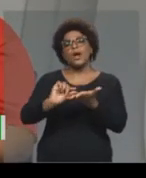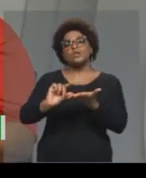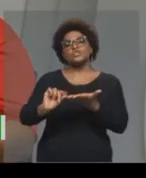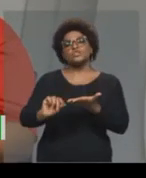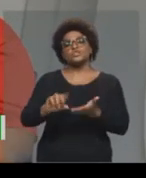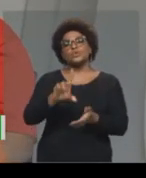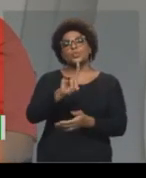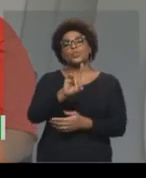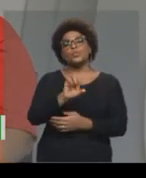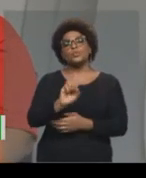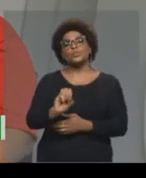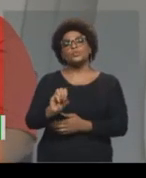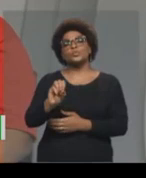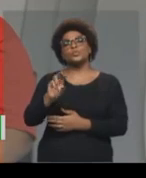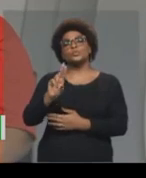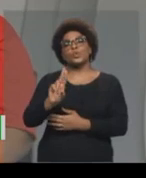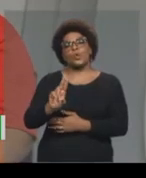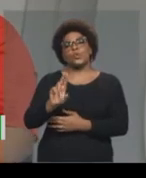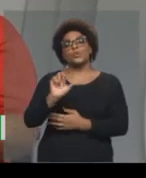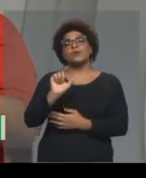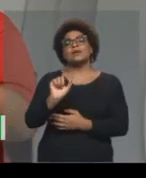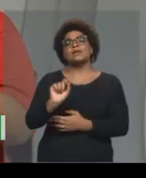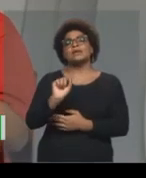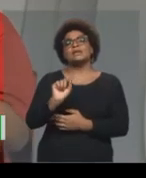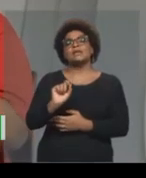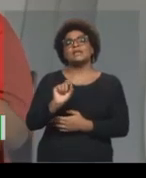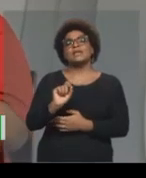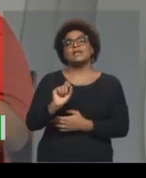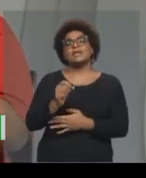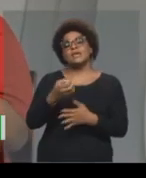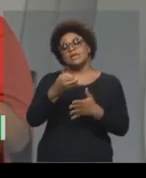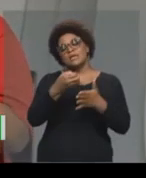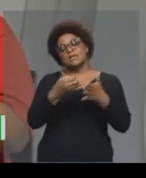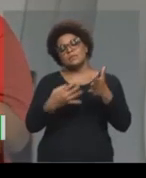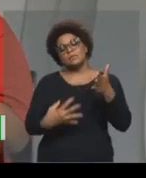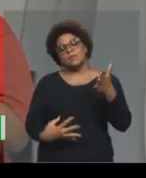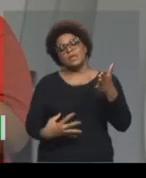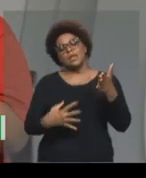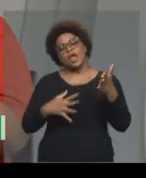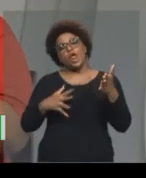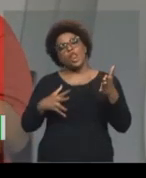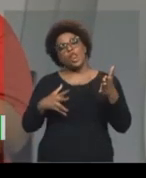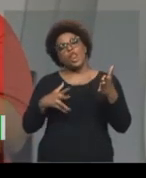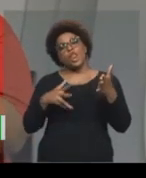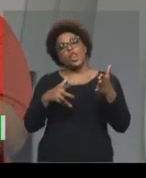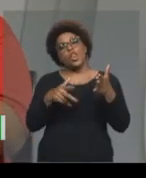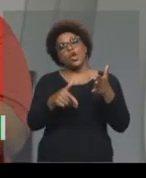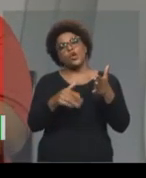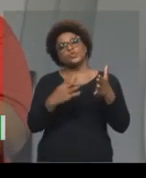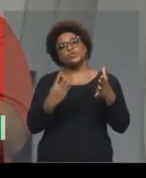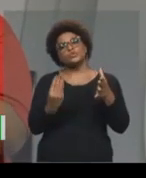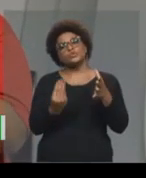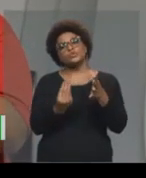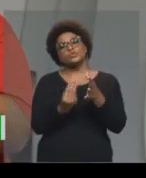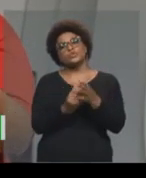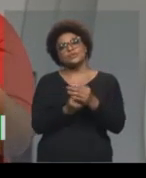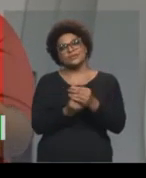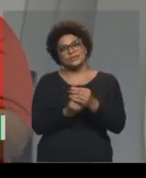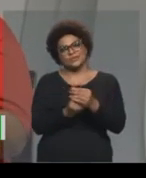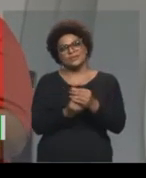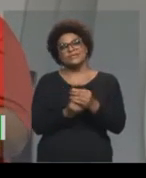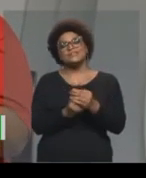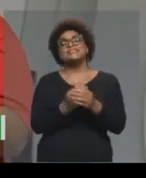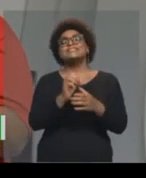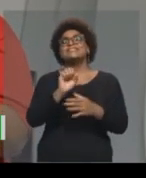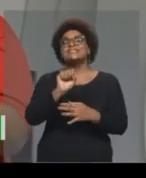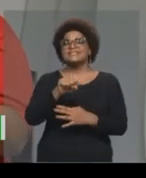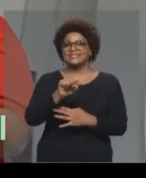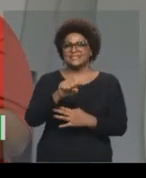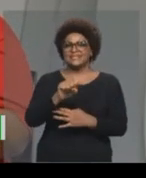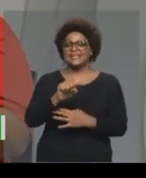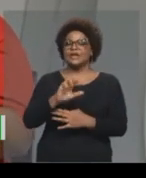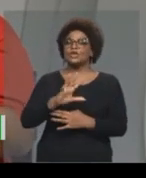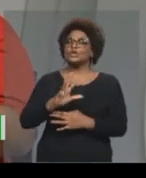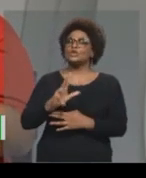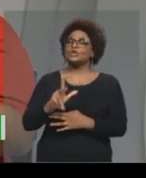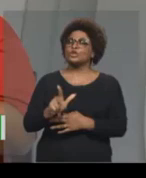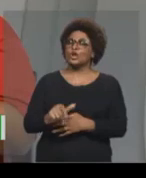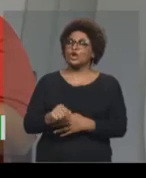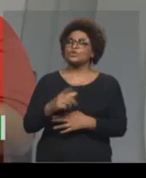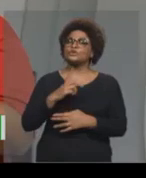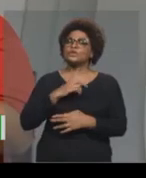humanos, que diz que todos vamos ser incluídos aí, né, nos direitos humanos. Todos temos